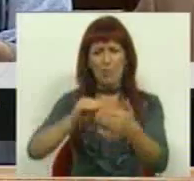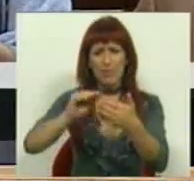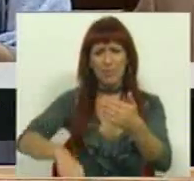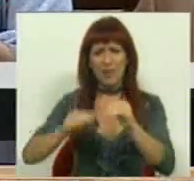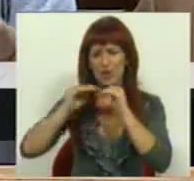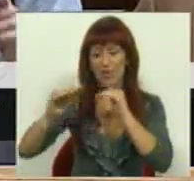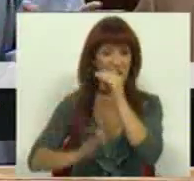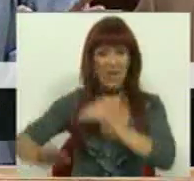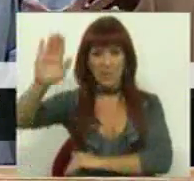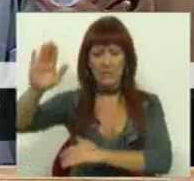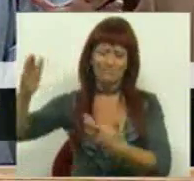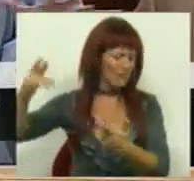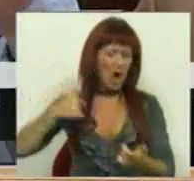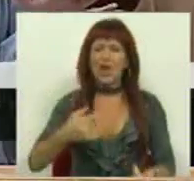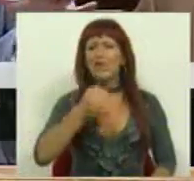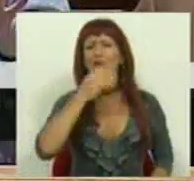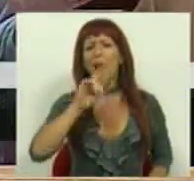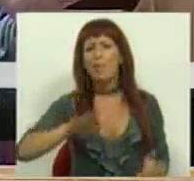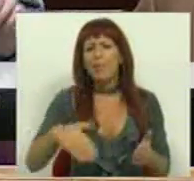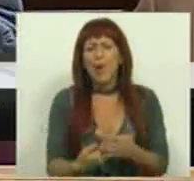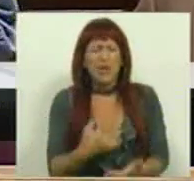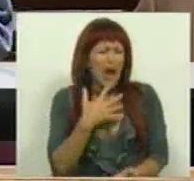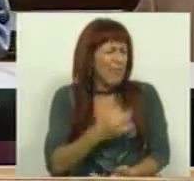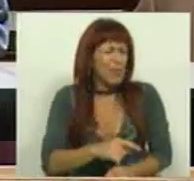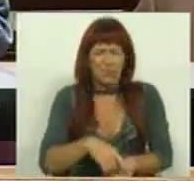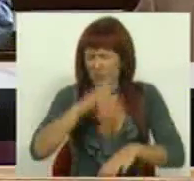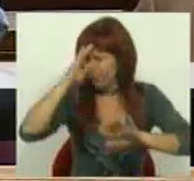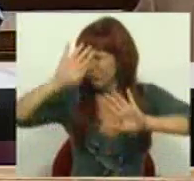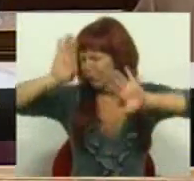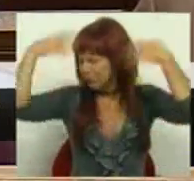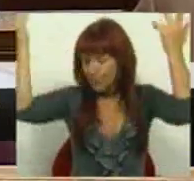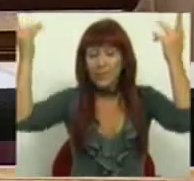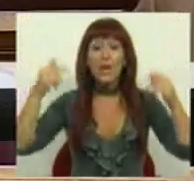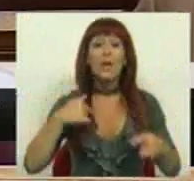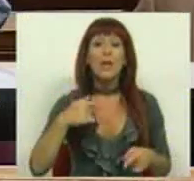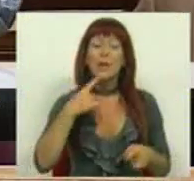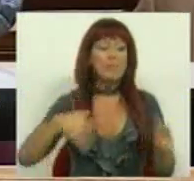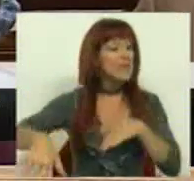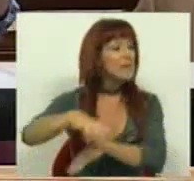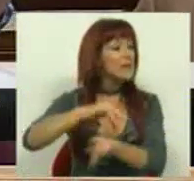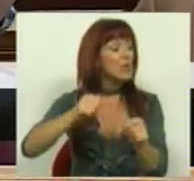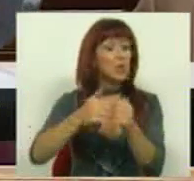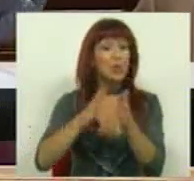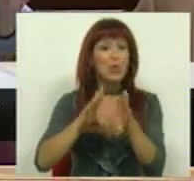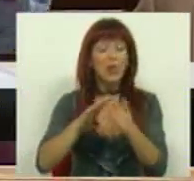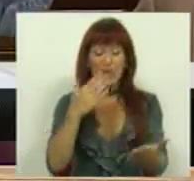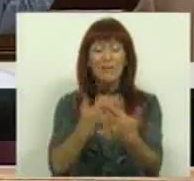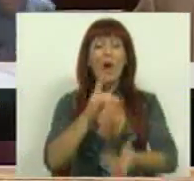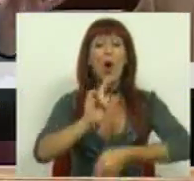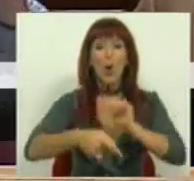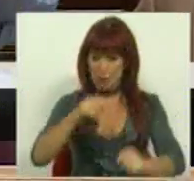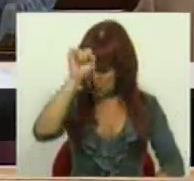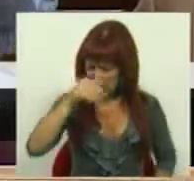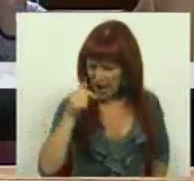Estabilidade e Crescimento. E, portanto, estamos a falar de uma proposta absolutamente delirante. E entendamos, senhores deputados, do que temos pela frente. Já